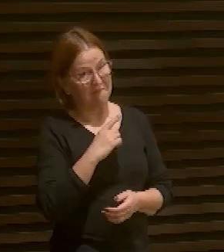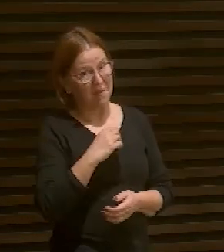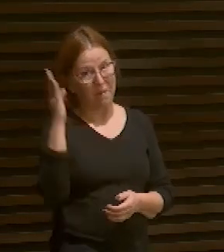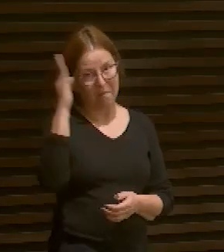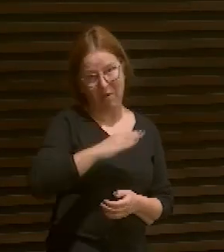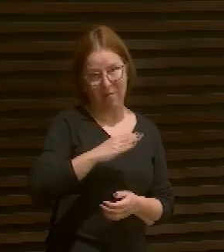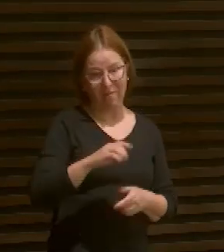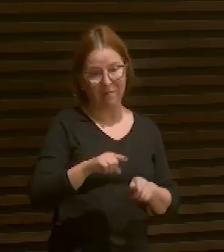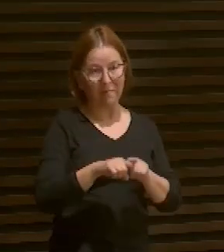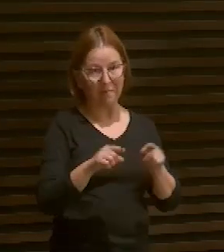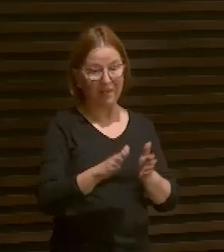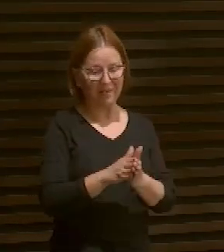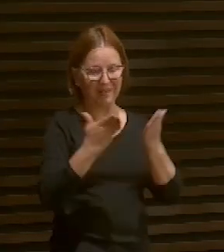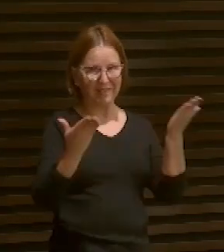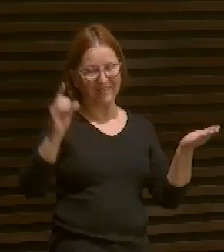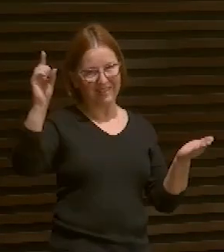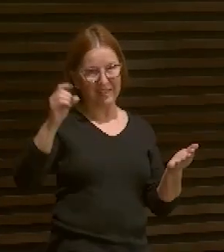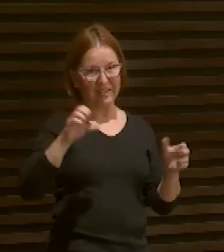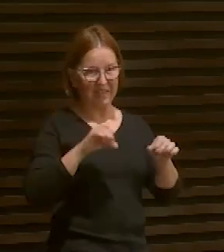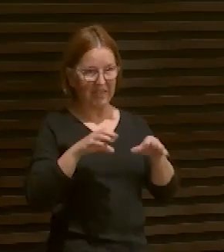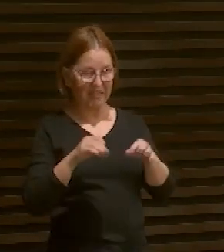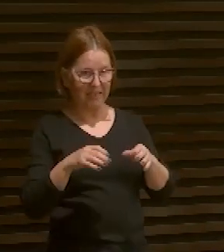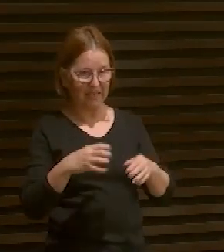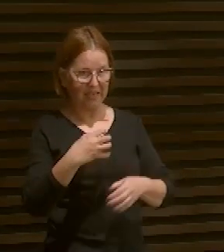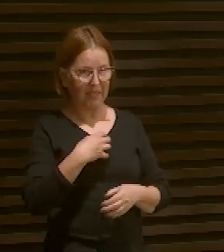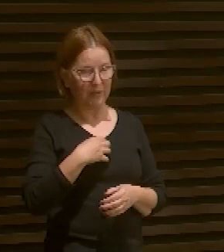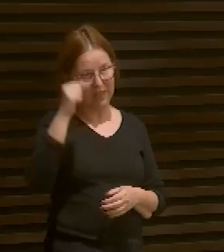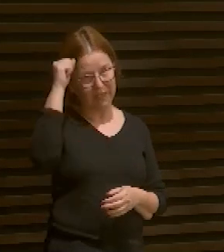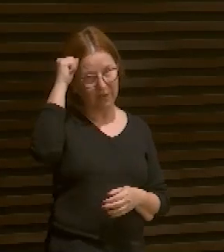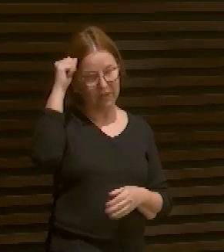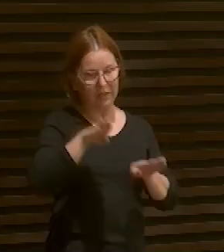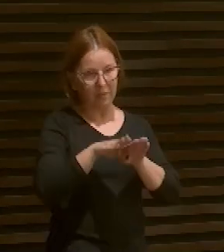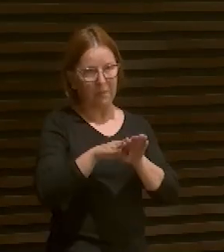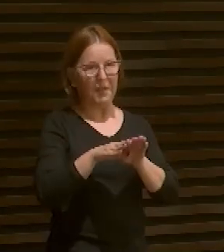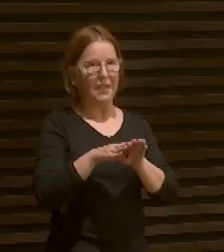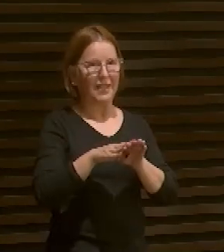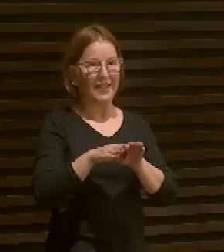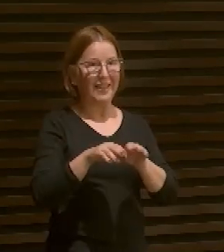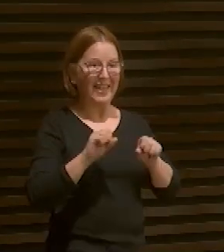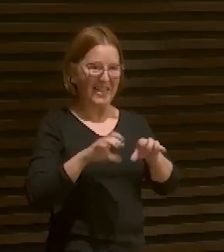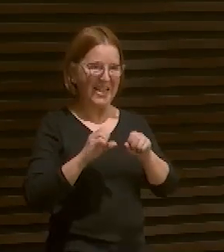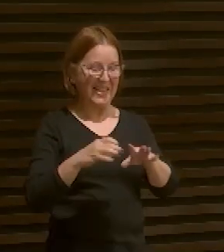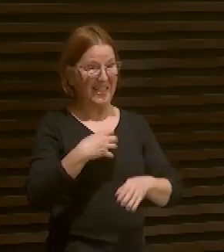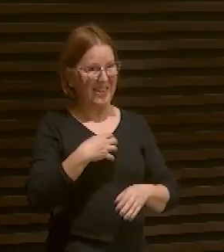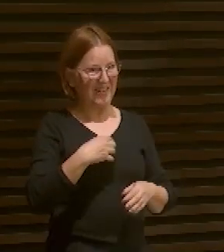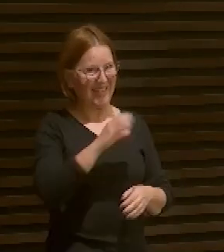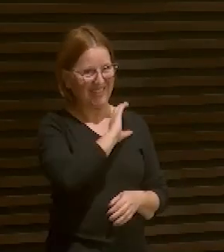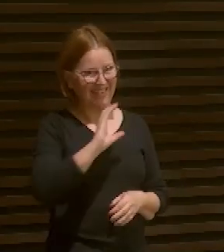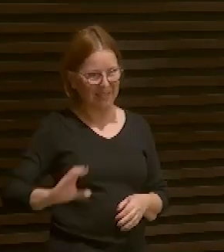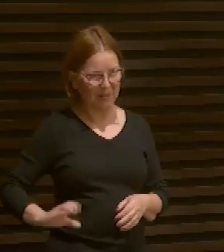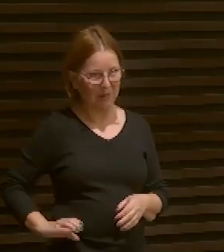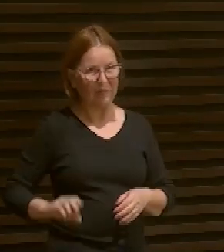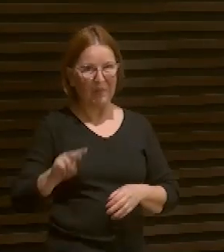Mas a Bíblia nos ensina sobre a natureza adâmica, também nos ensina sobre a natureza de Cristo. Da mesma